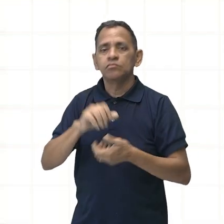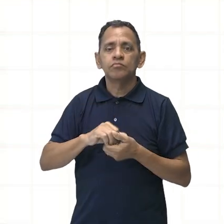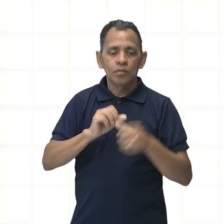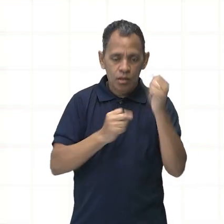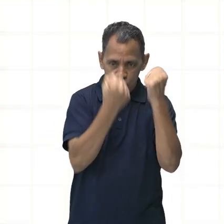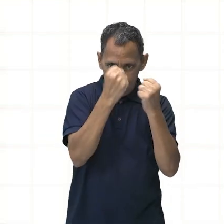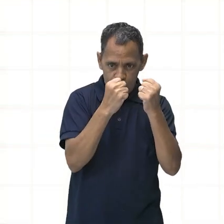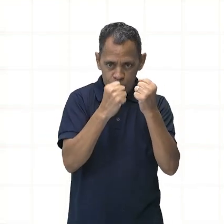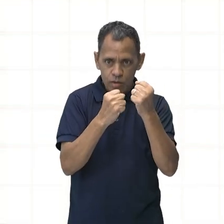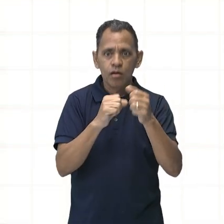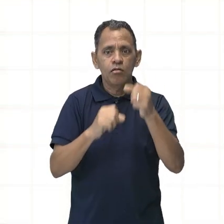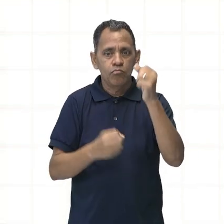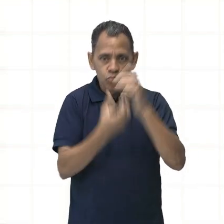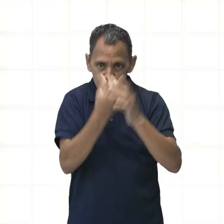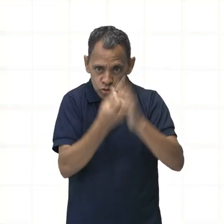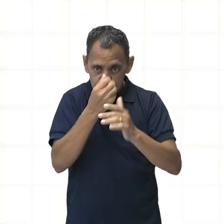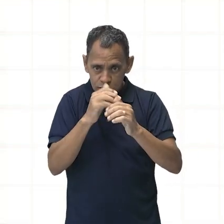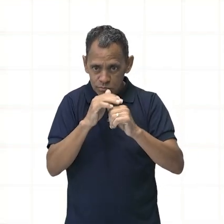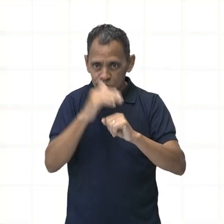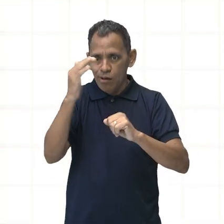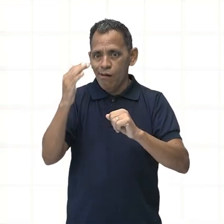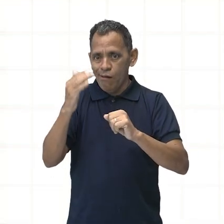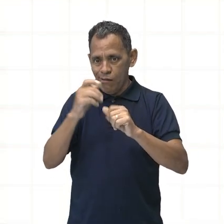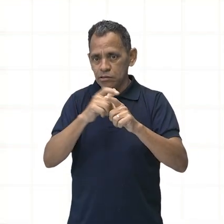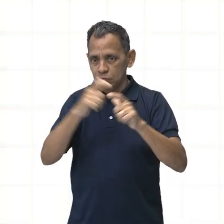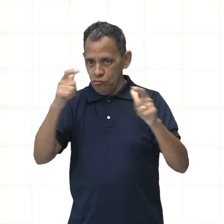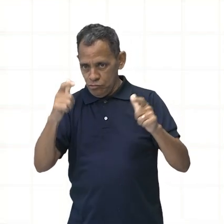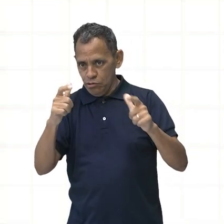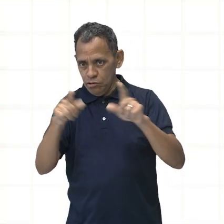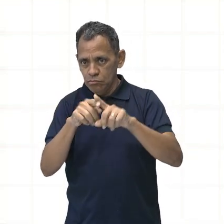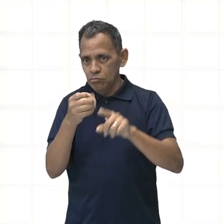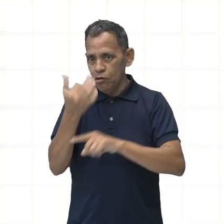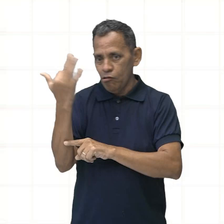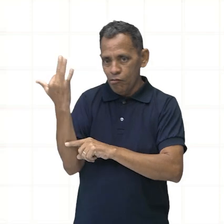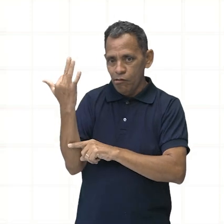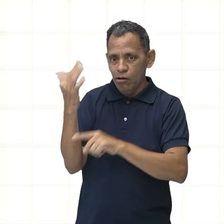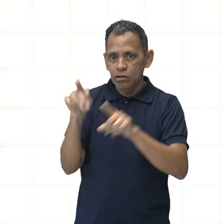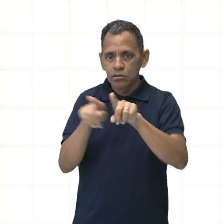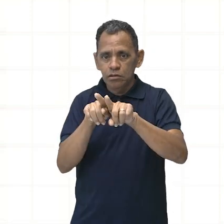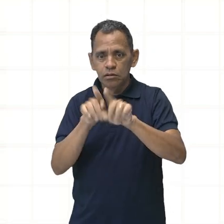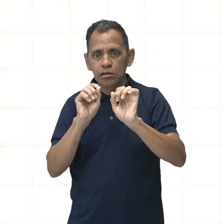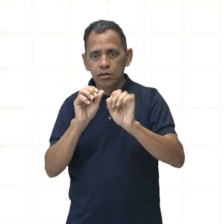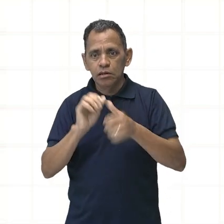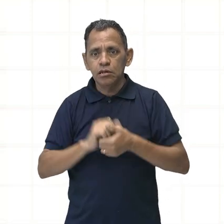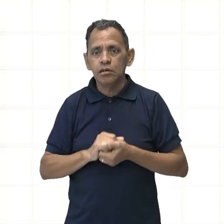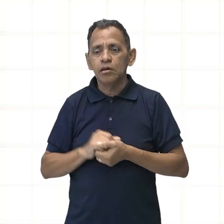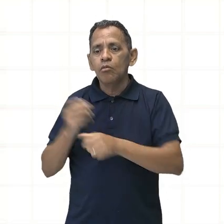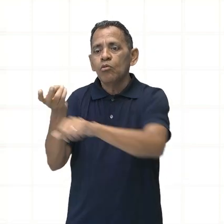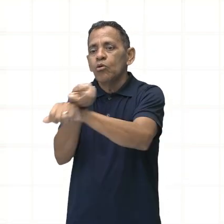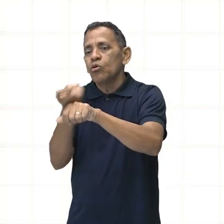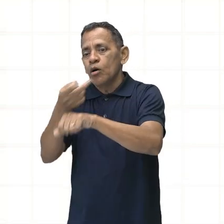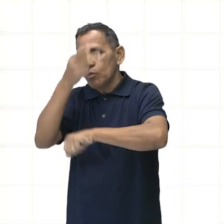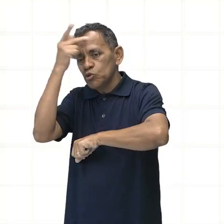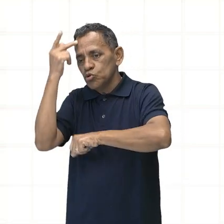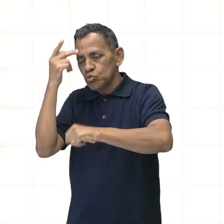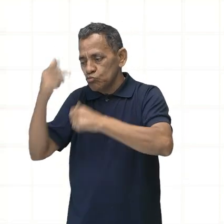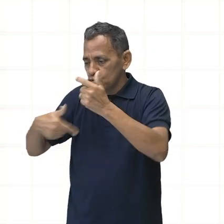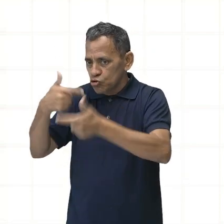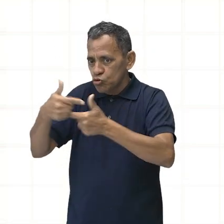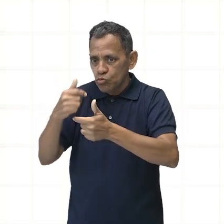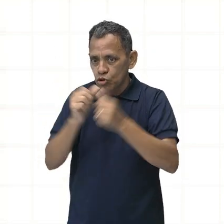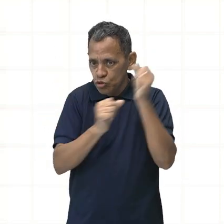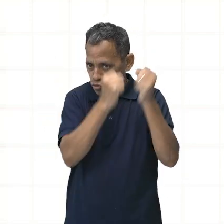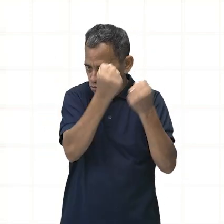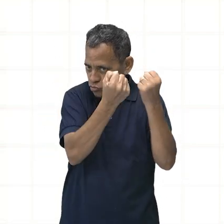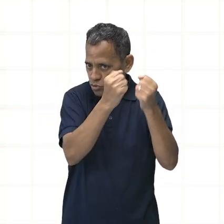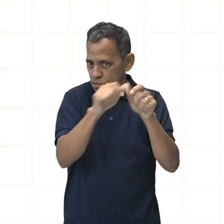precisar fabricar mais produtos e aí contrata-se novamente pessoas para trabalhar nas fábricas. Consegue entender? O